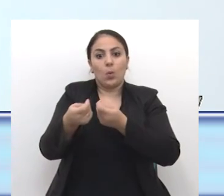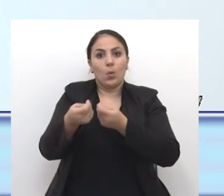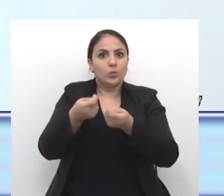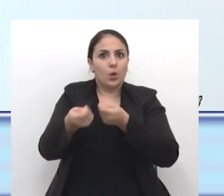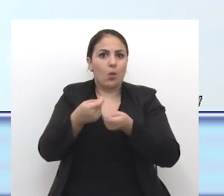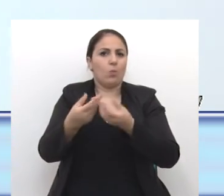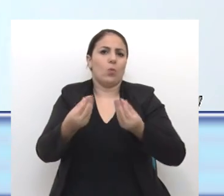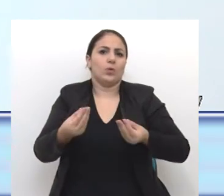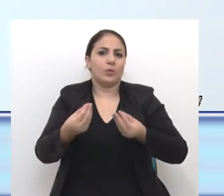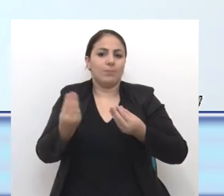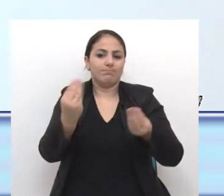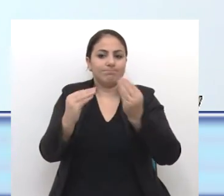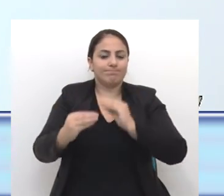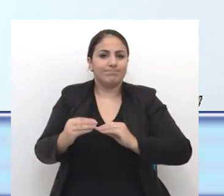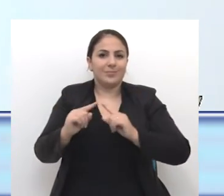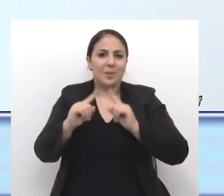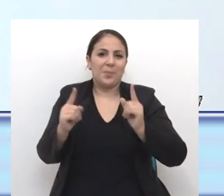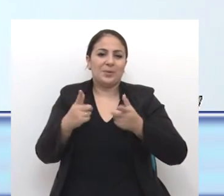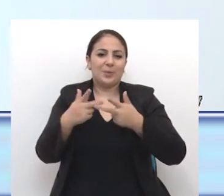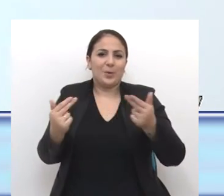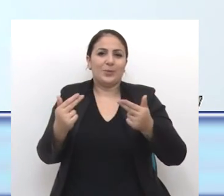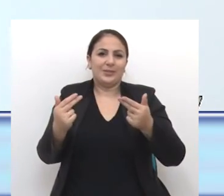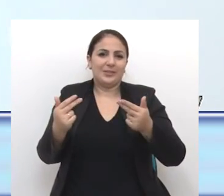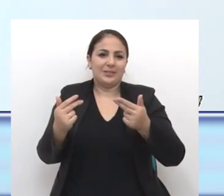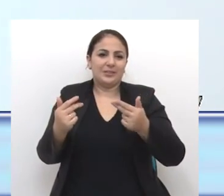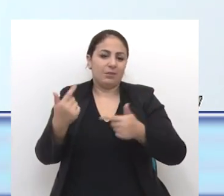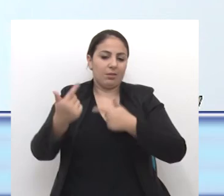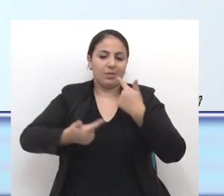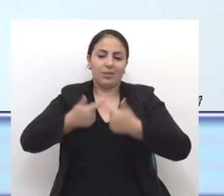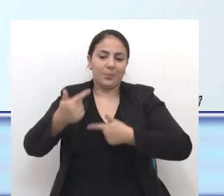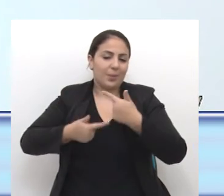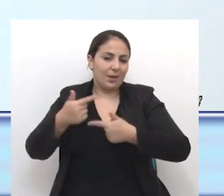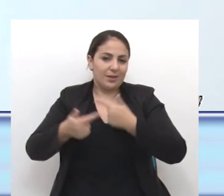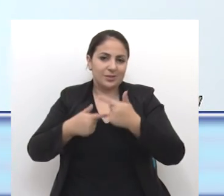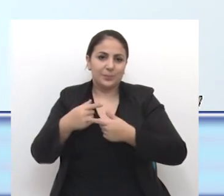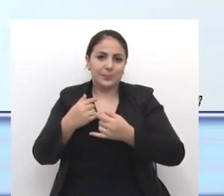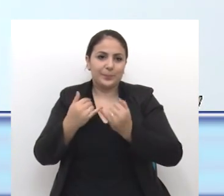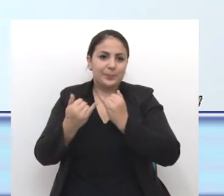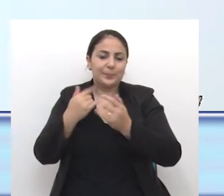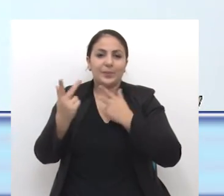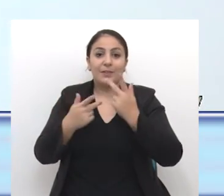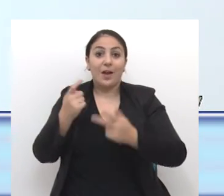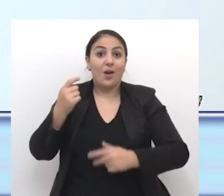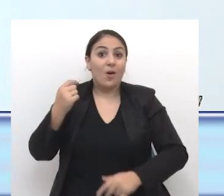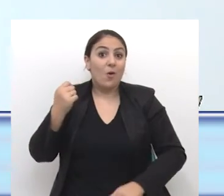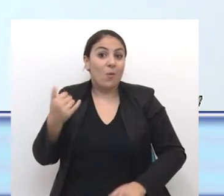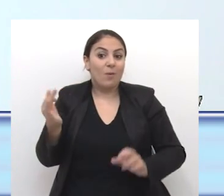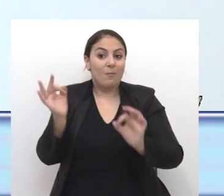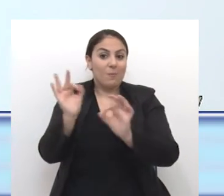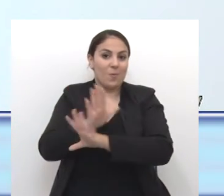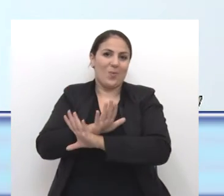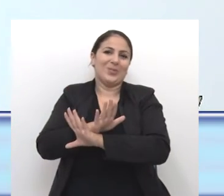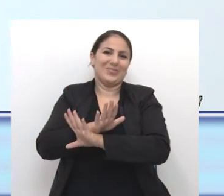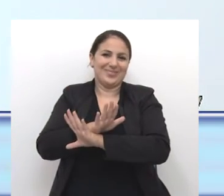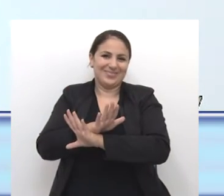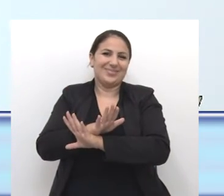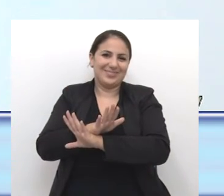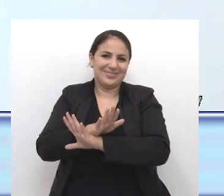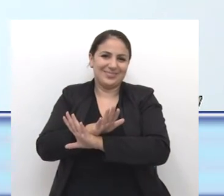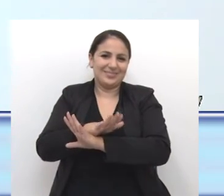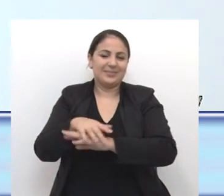assim, mas é o meu repositório de trabalhos, digamos assim, quase